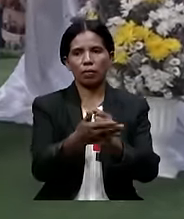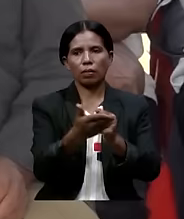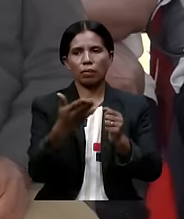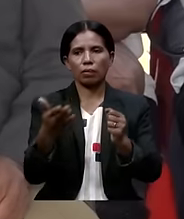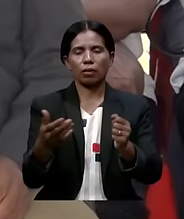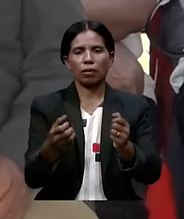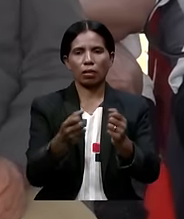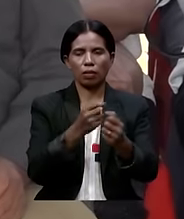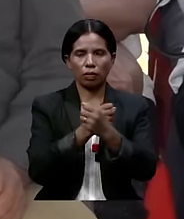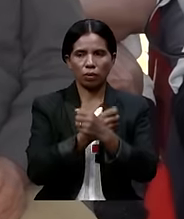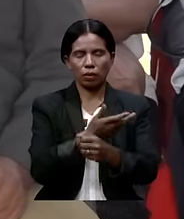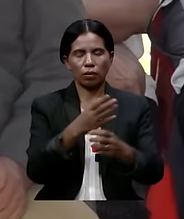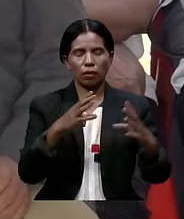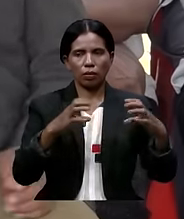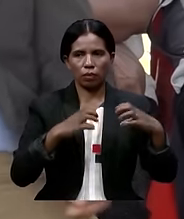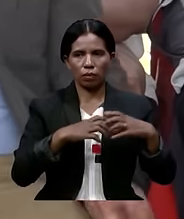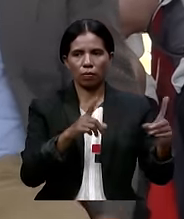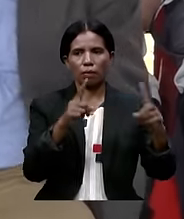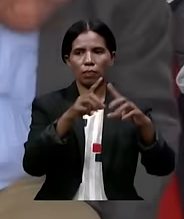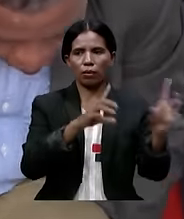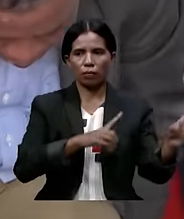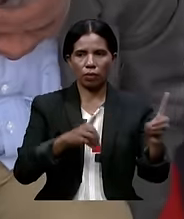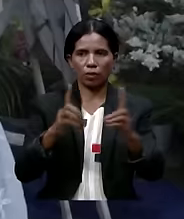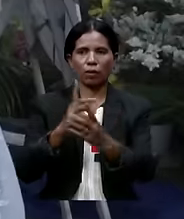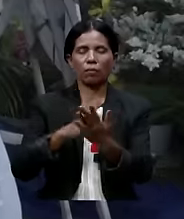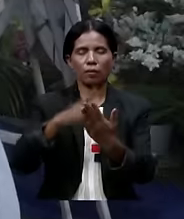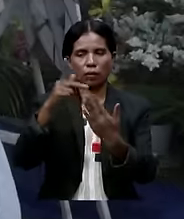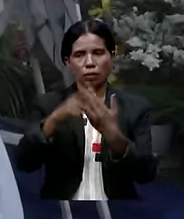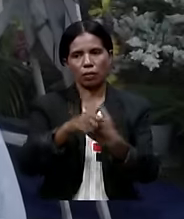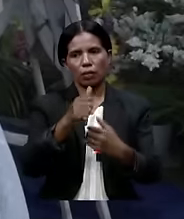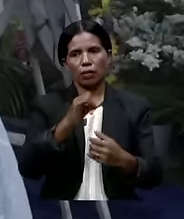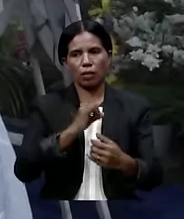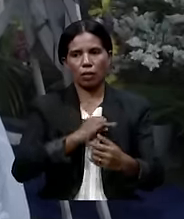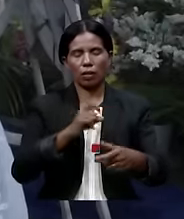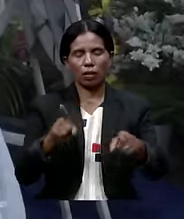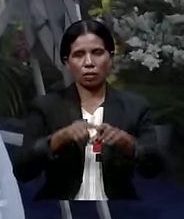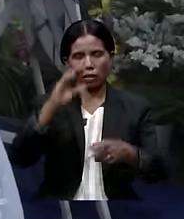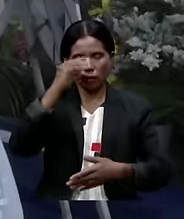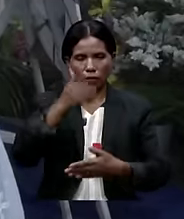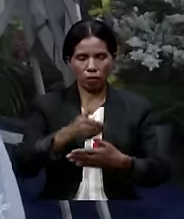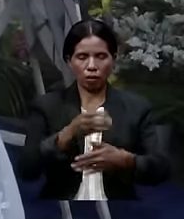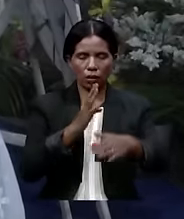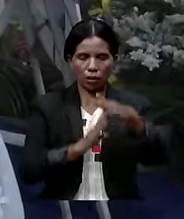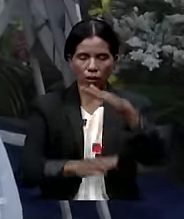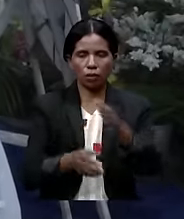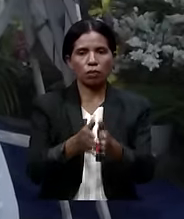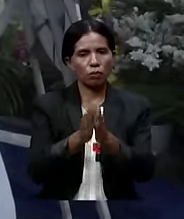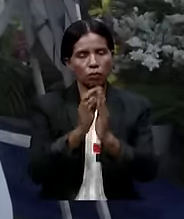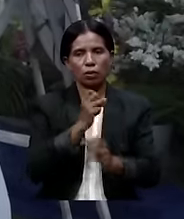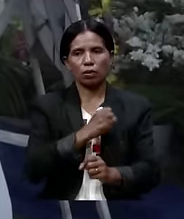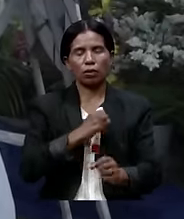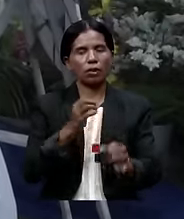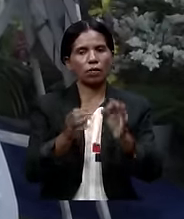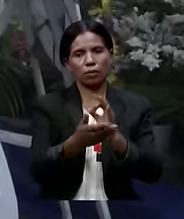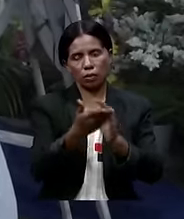Itabotsira Nefuang Larang, para implementação programa Ruma, Hau Nudar Oang, Huarai Kang Husu Disculpa, Karik